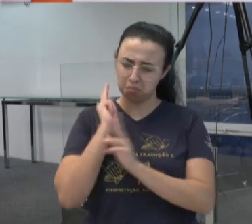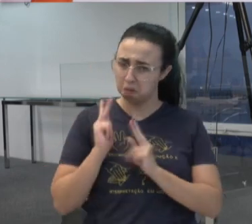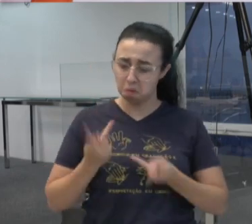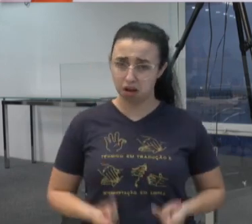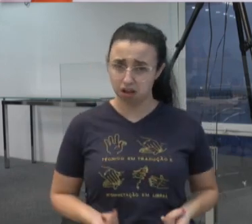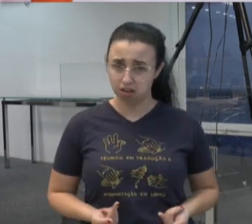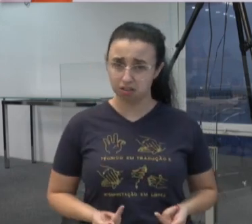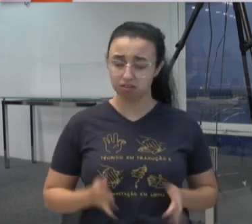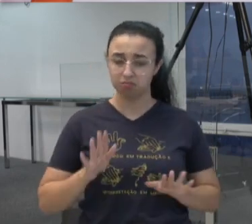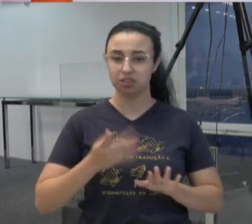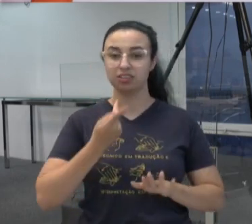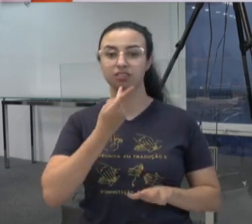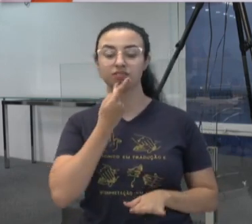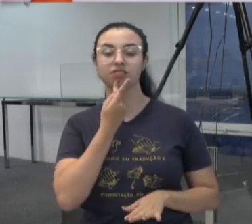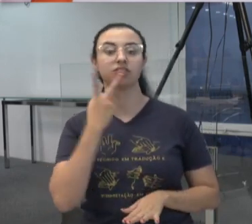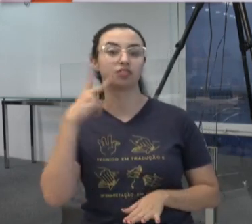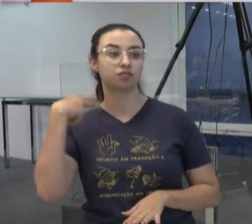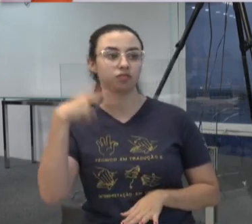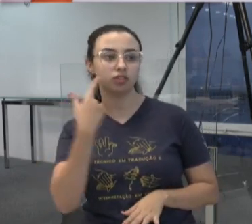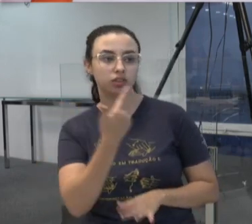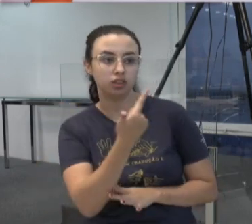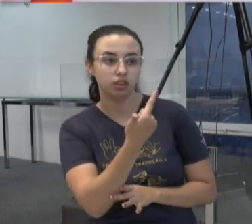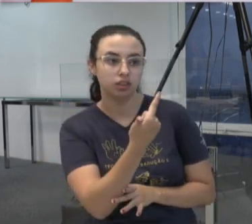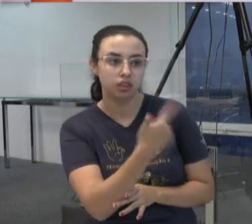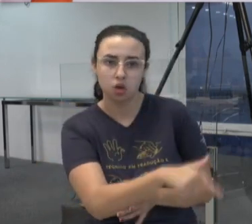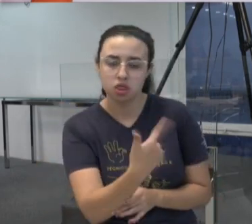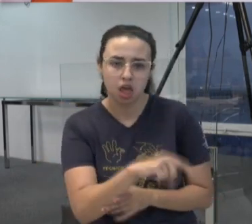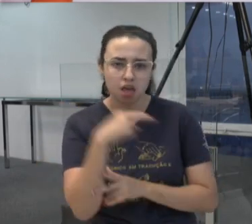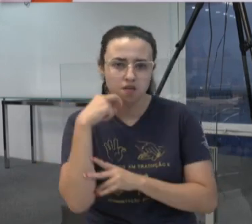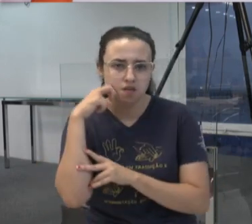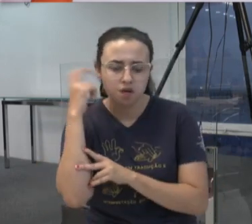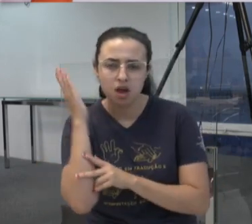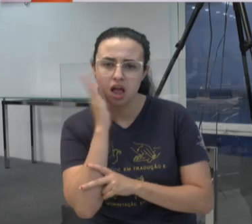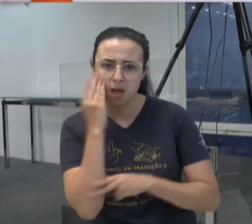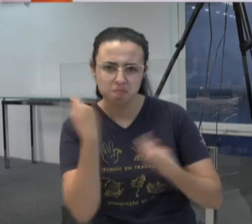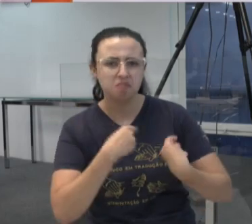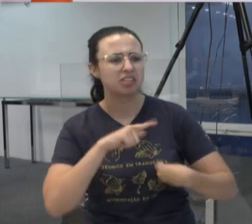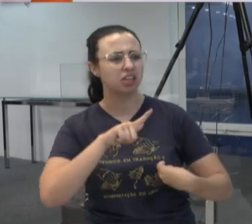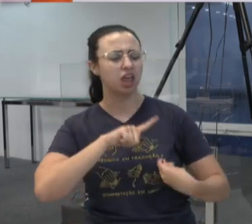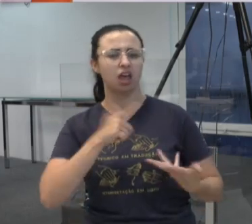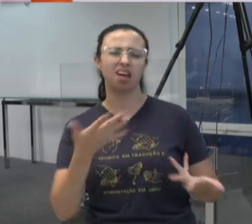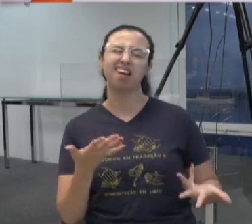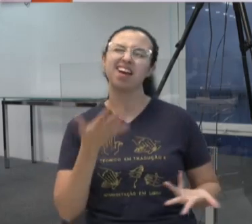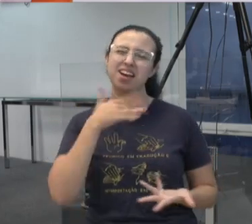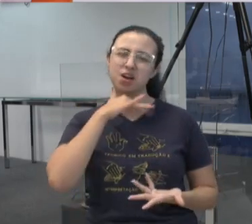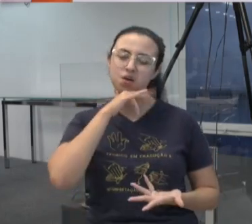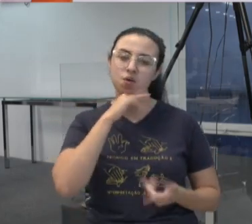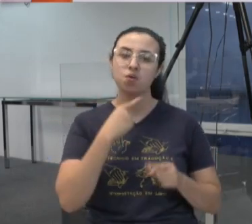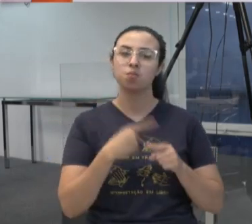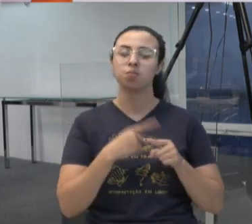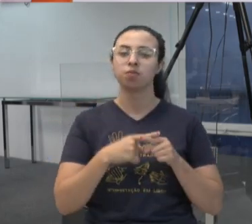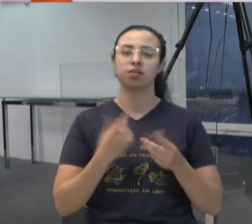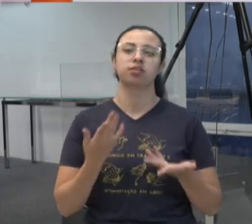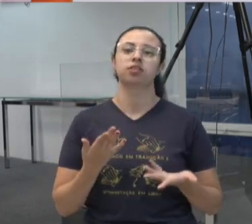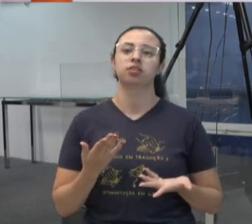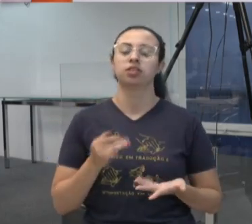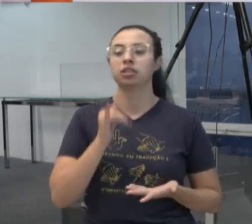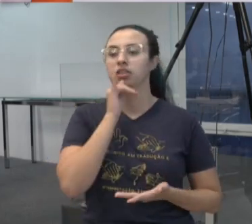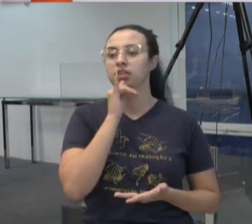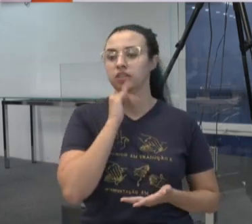você falar que o vereador que não tem vergonha, tem que criar vergonha na cara e ser vereador, isso é muito ruim, isso porque eu nunca escutei isso com